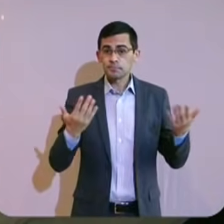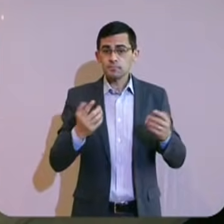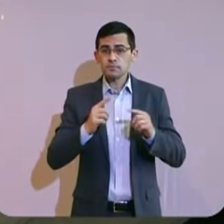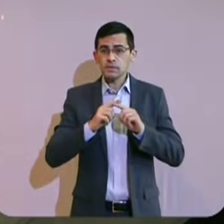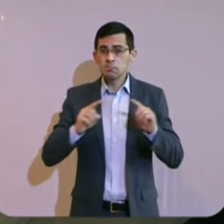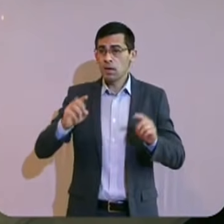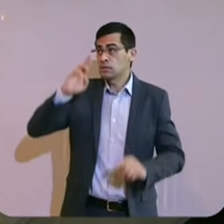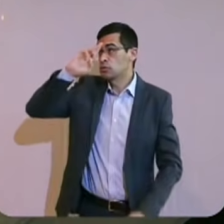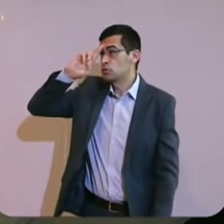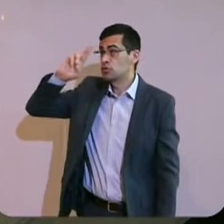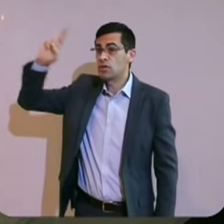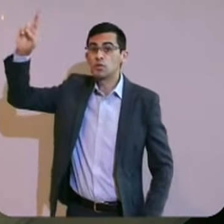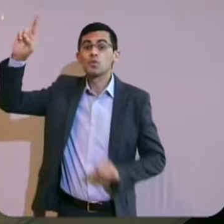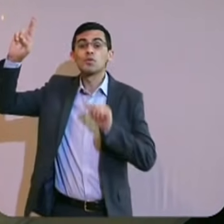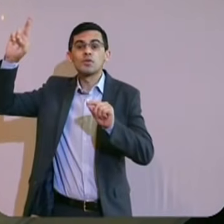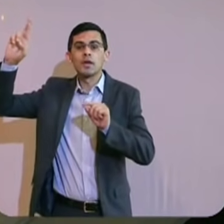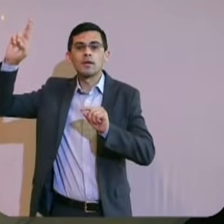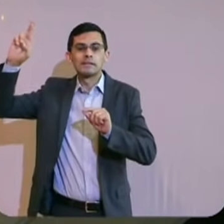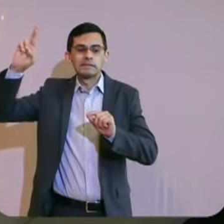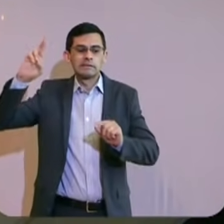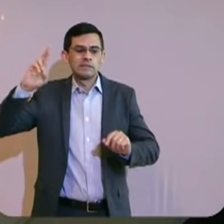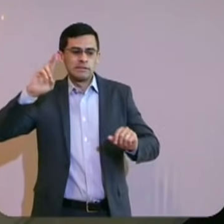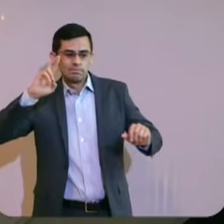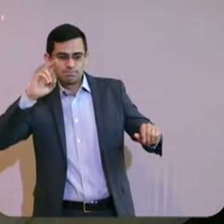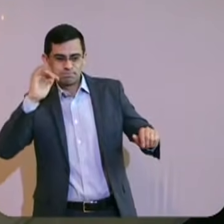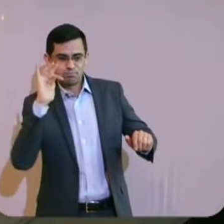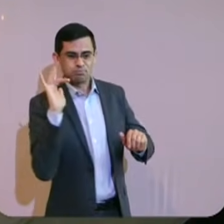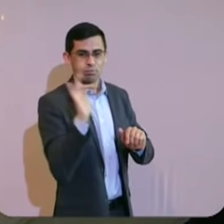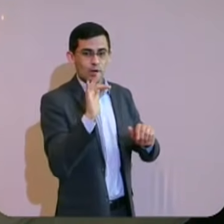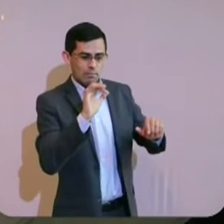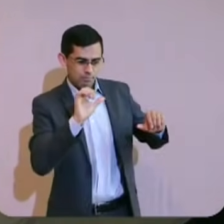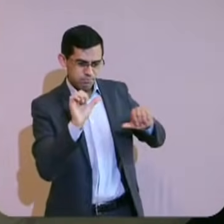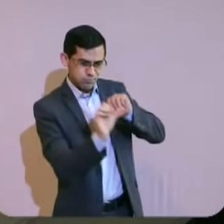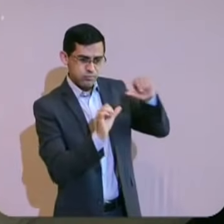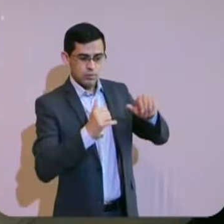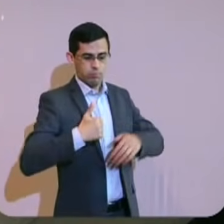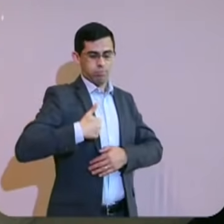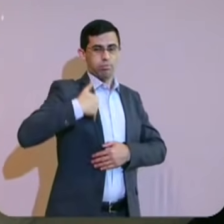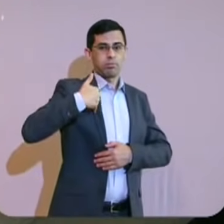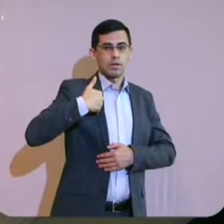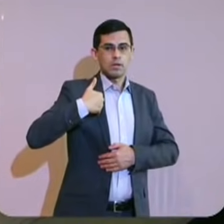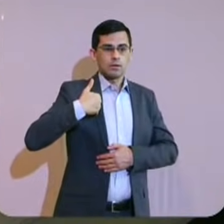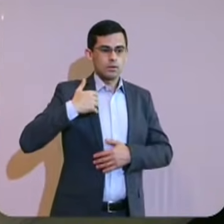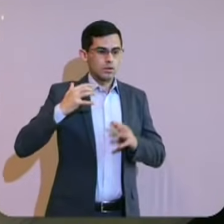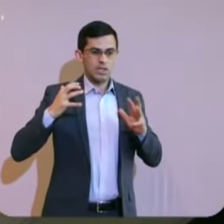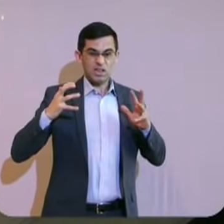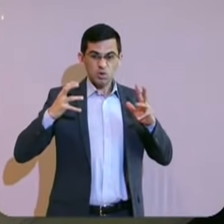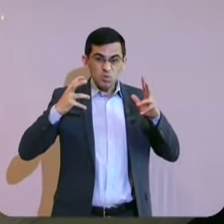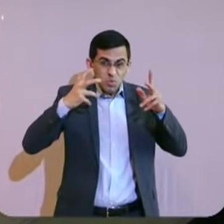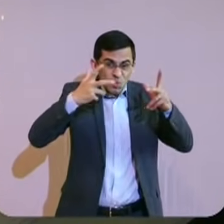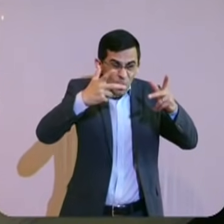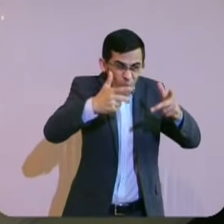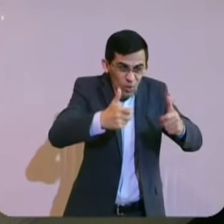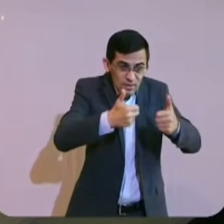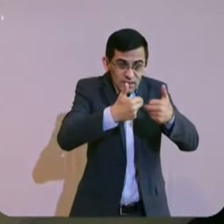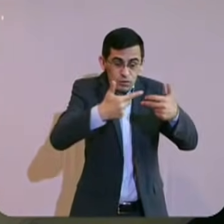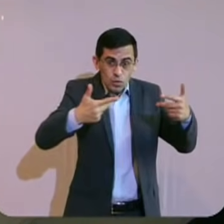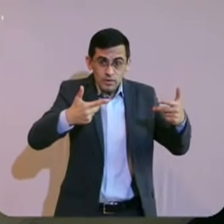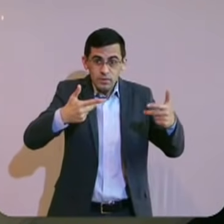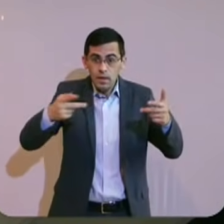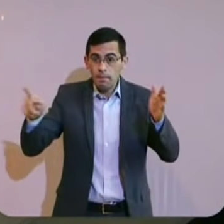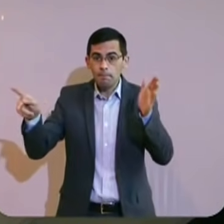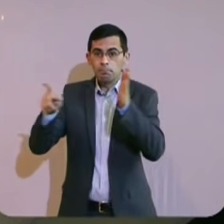E o Senhor humilhou o orgulho do escravo para dizer para ele que tudo procede das mãos